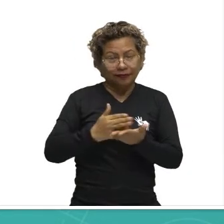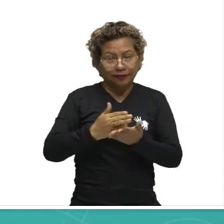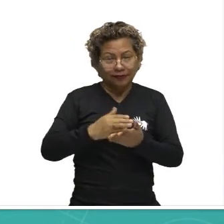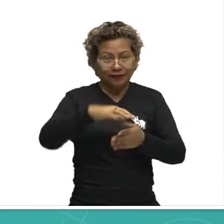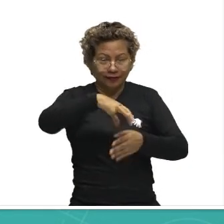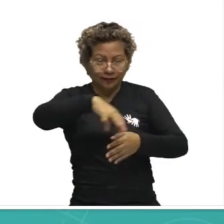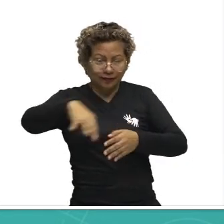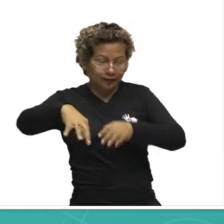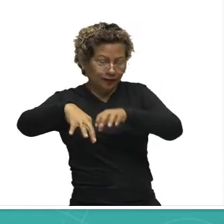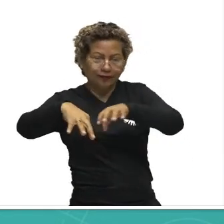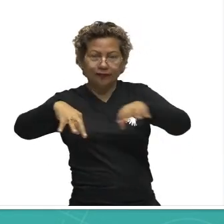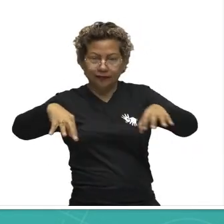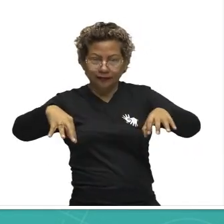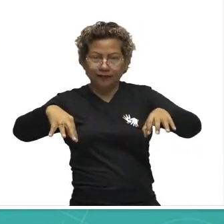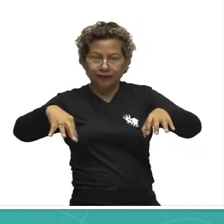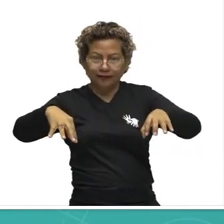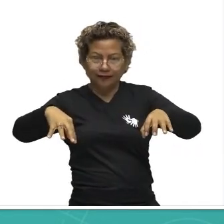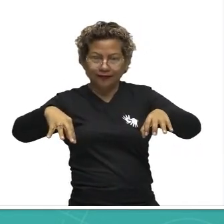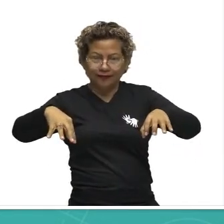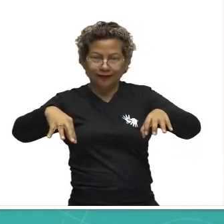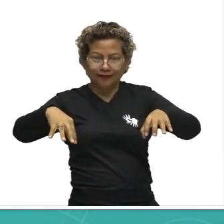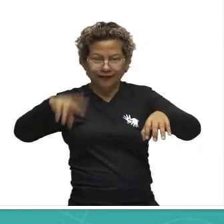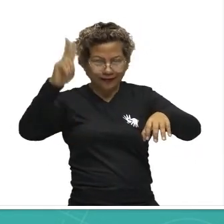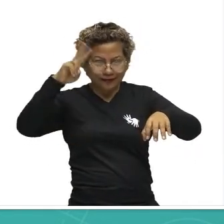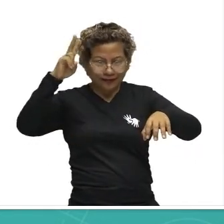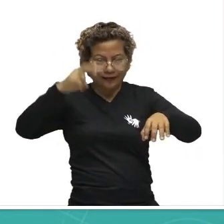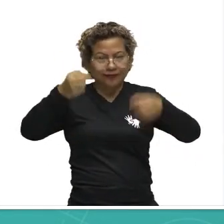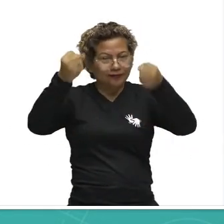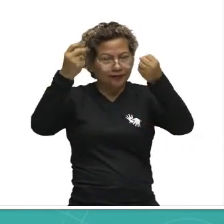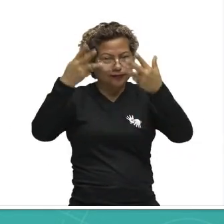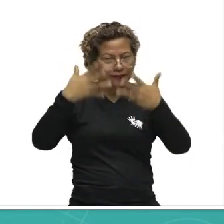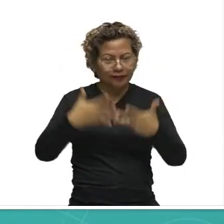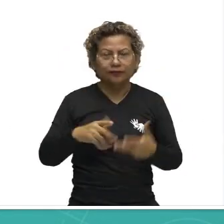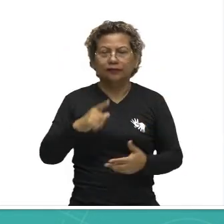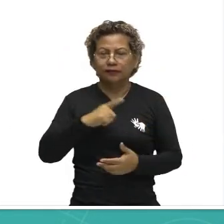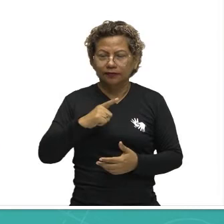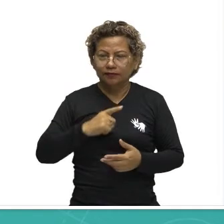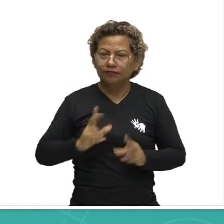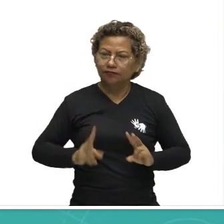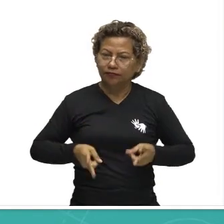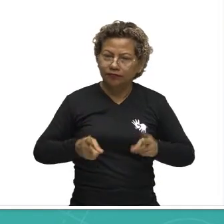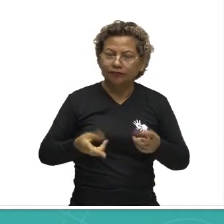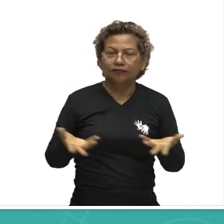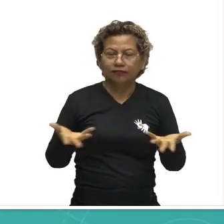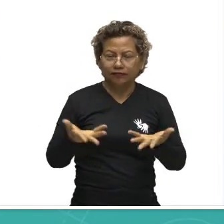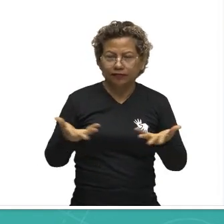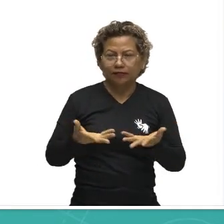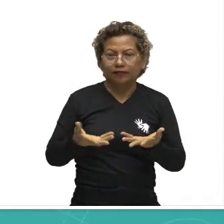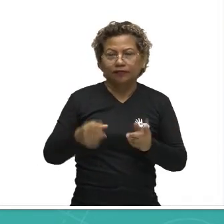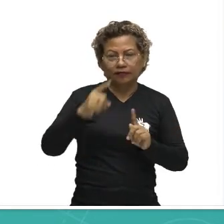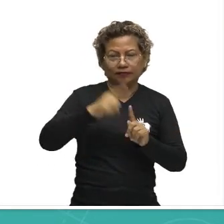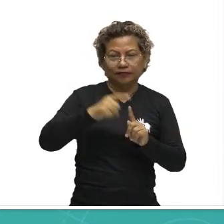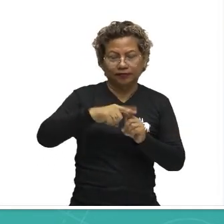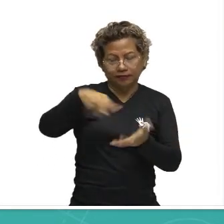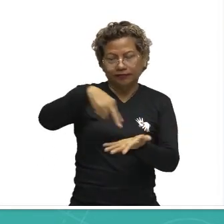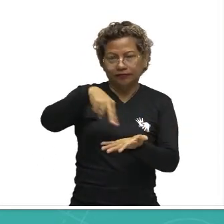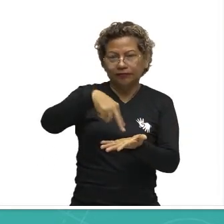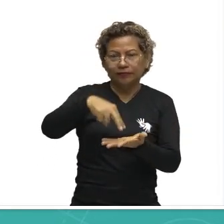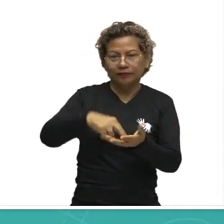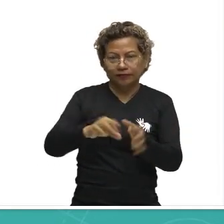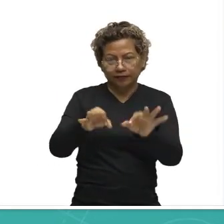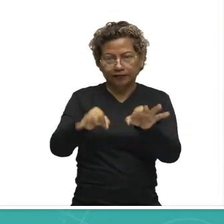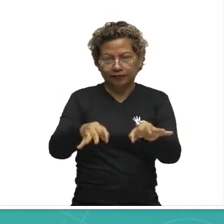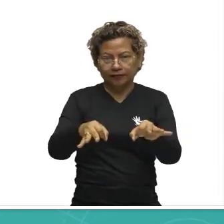separado a dança do rito? Existem hoje as danças profanas e as danças sagradas,